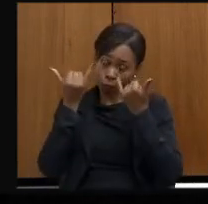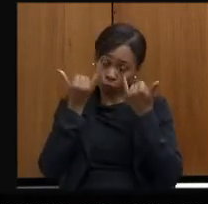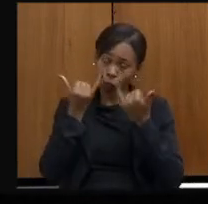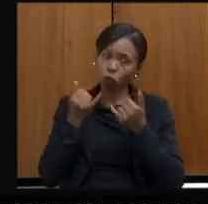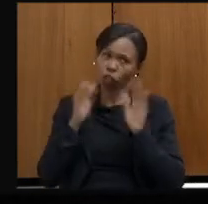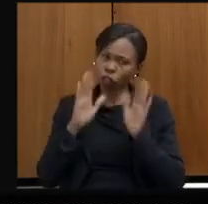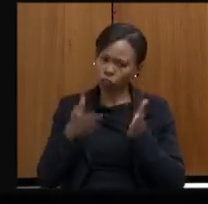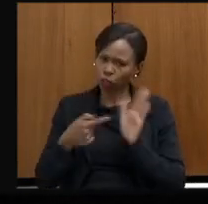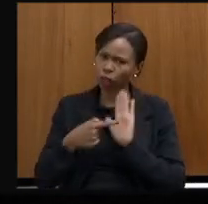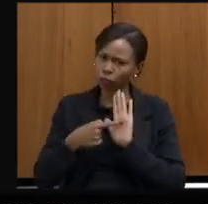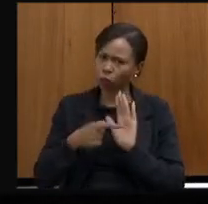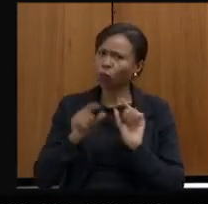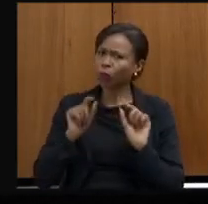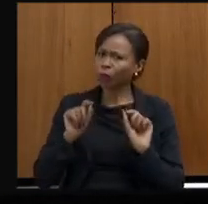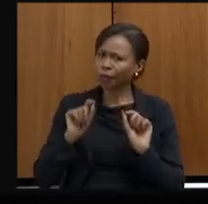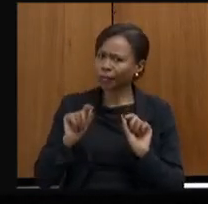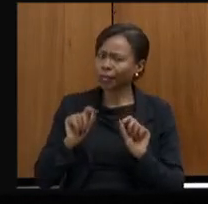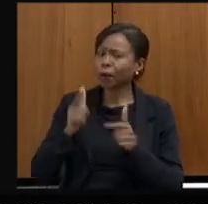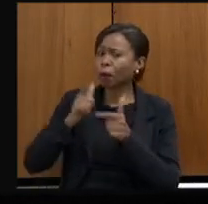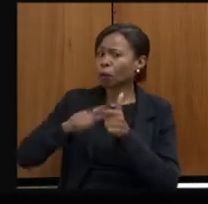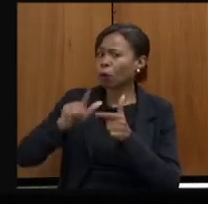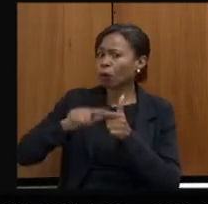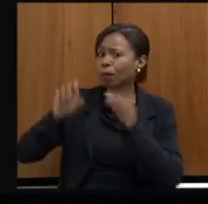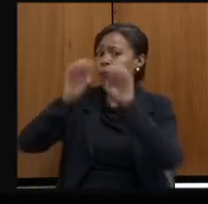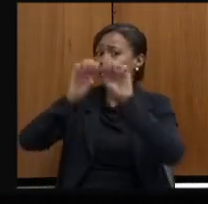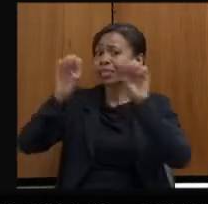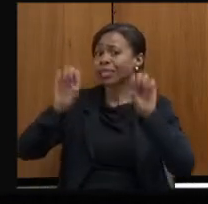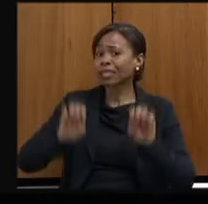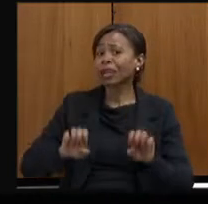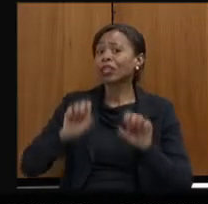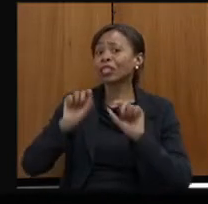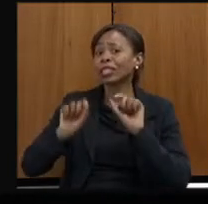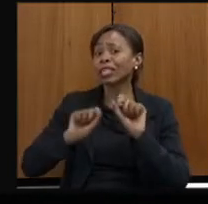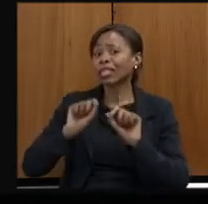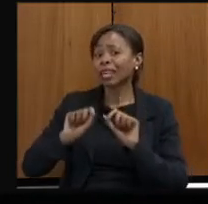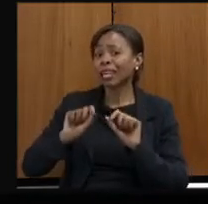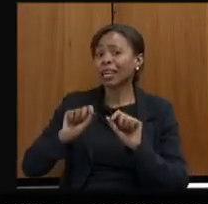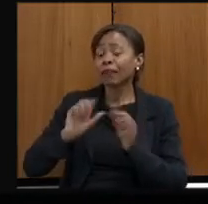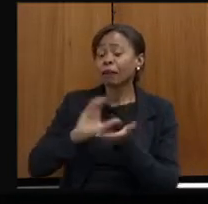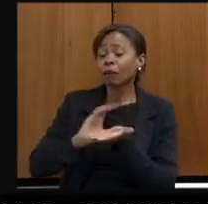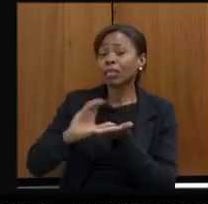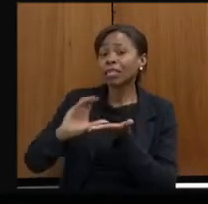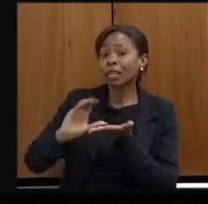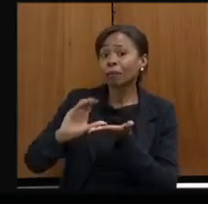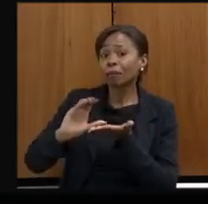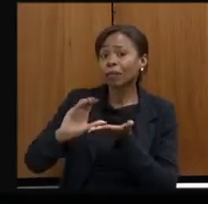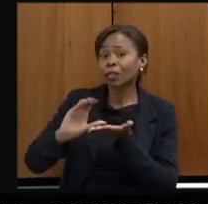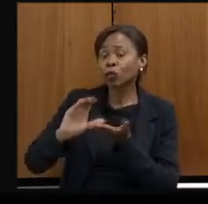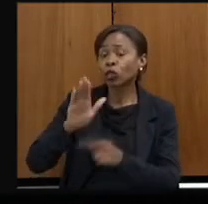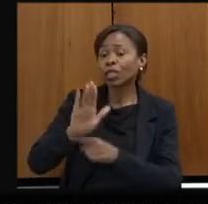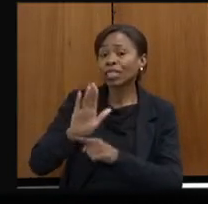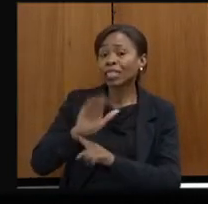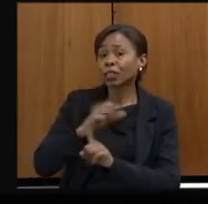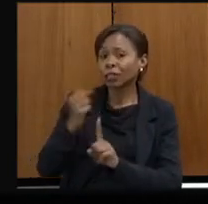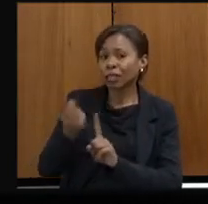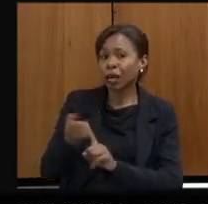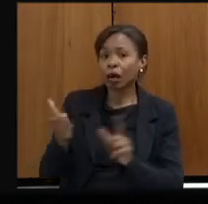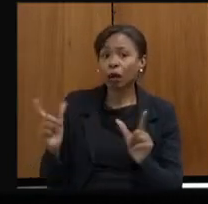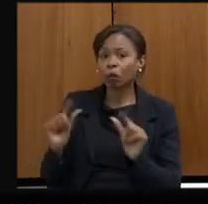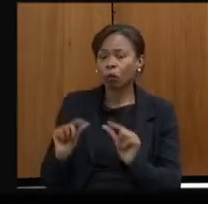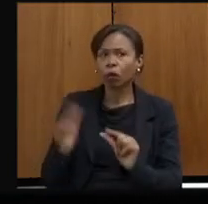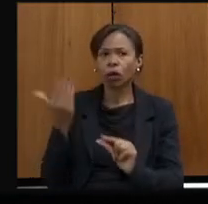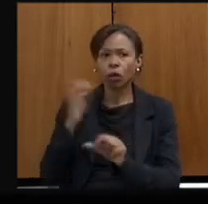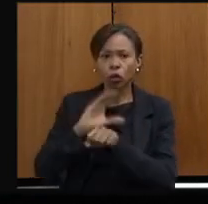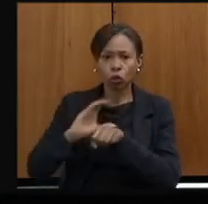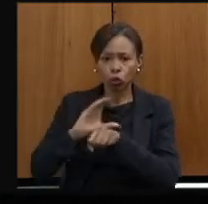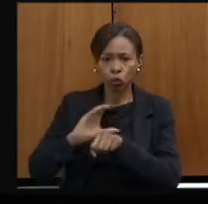isso, uma questão estrutural de subfinanciamento da política pública de assistência. Lá na Constituição de 88, nós